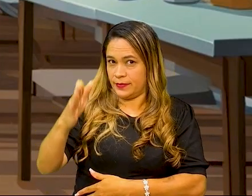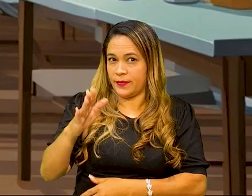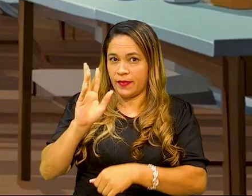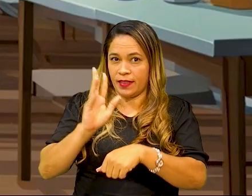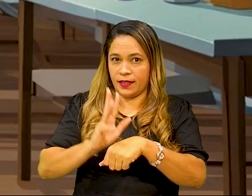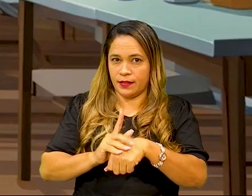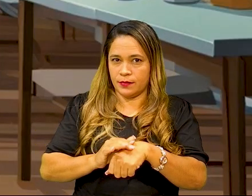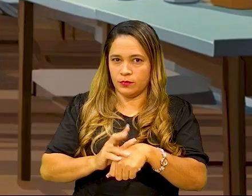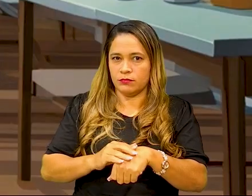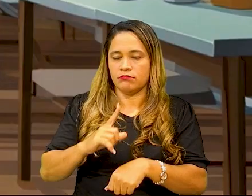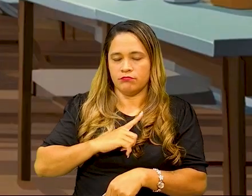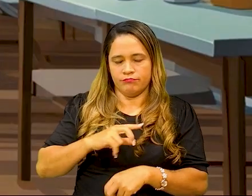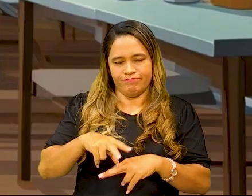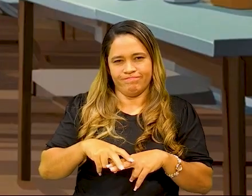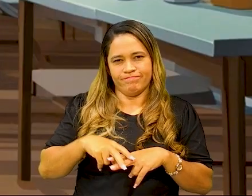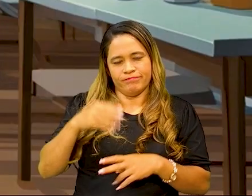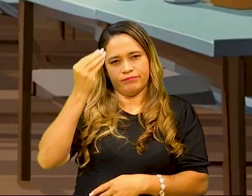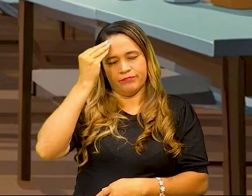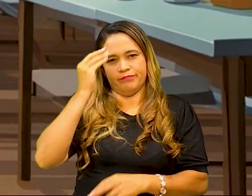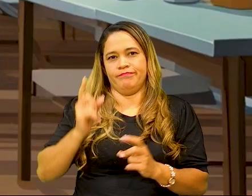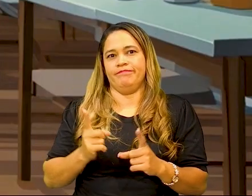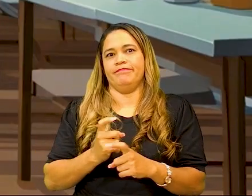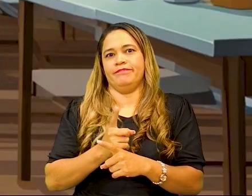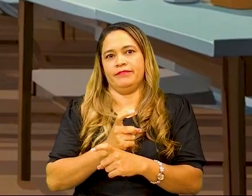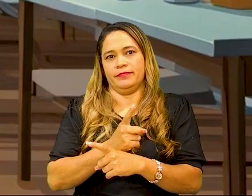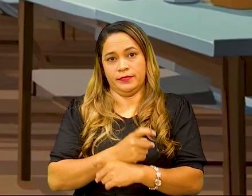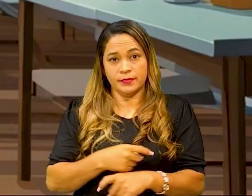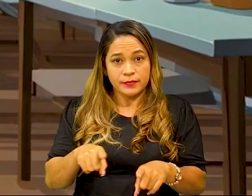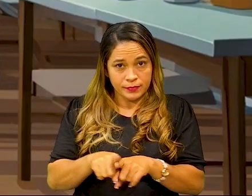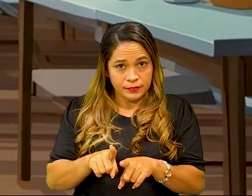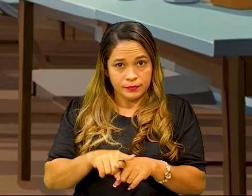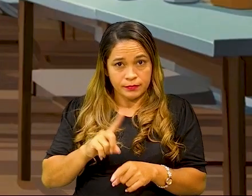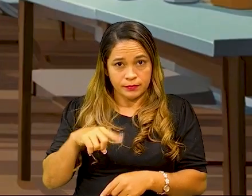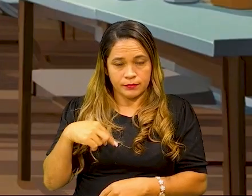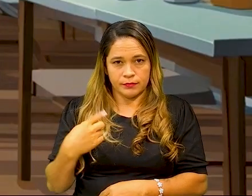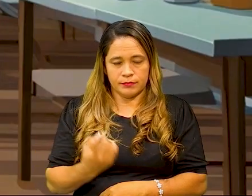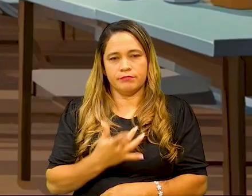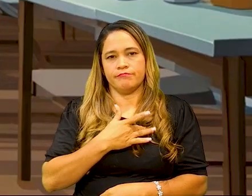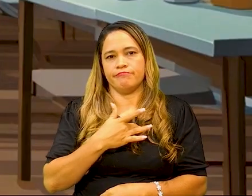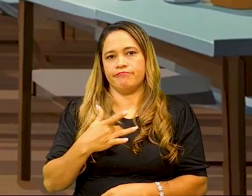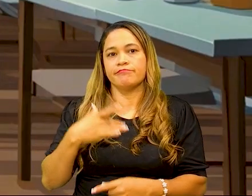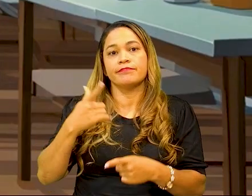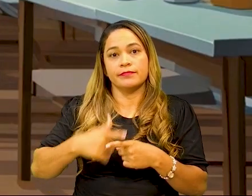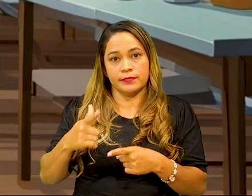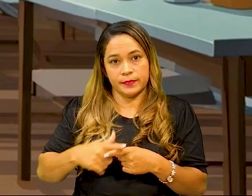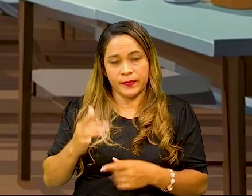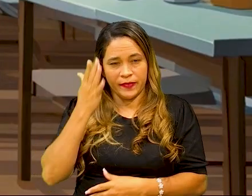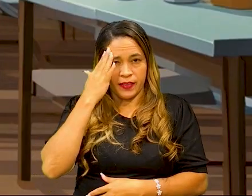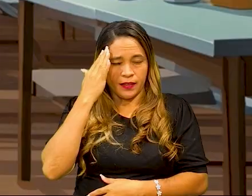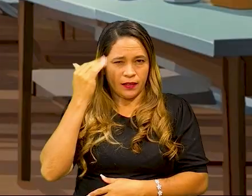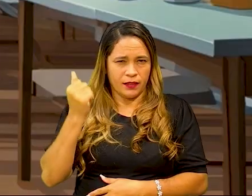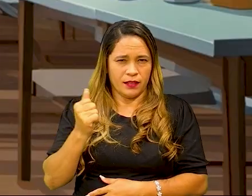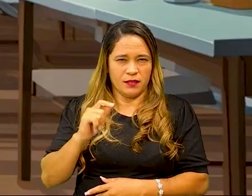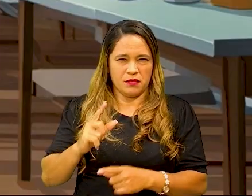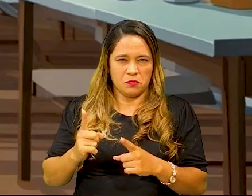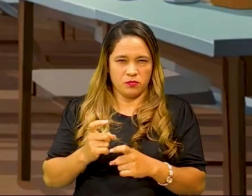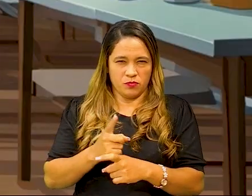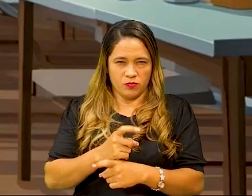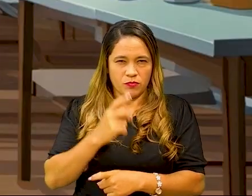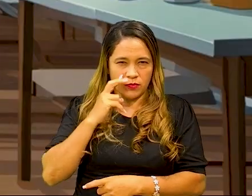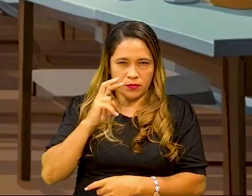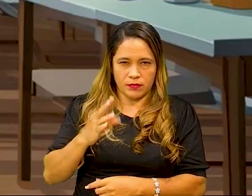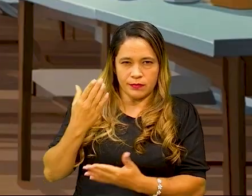doenças que são causadas pelas bactérias e que acabam acometendo a saúde humana. A gente sabe que as bactérias, a gente viu nas nossas